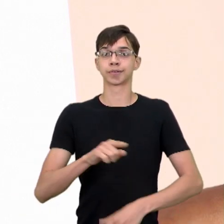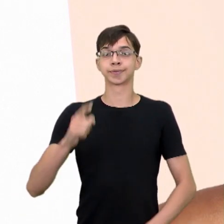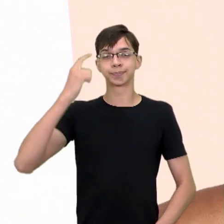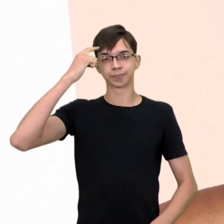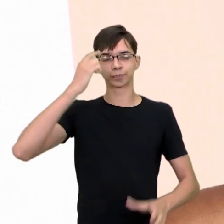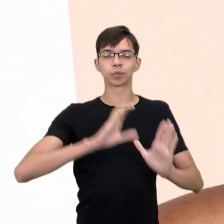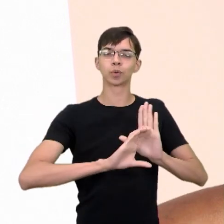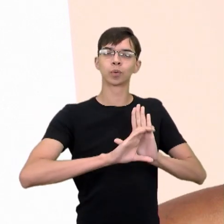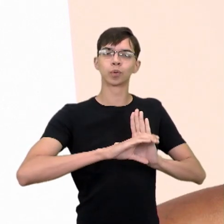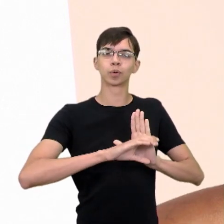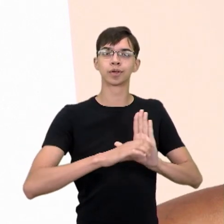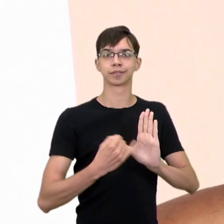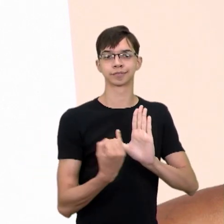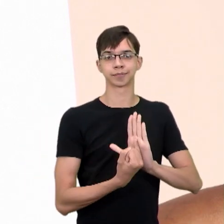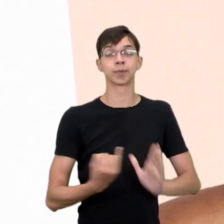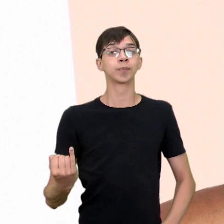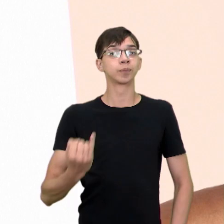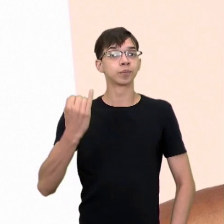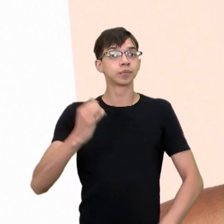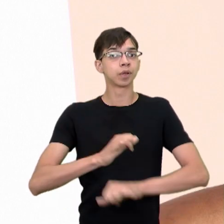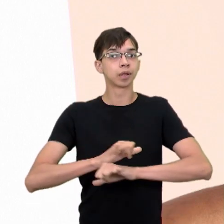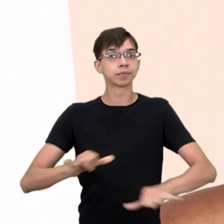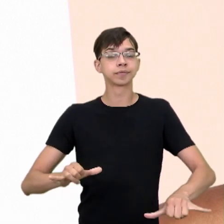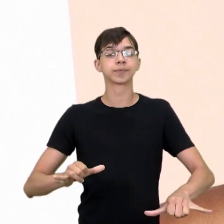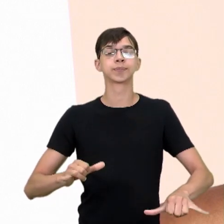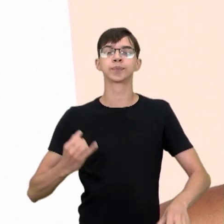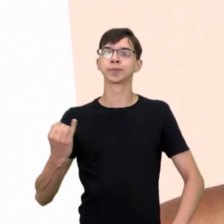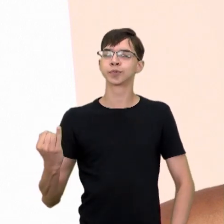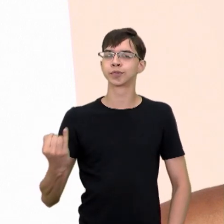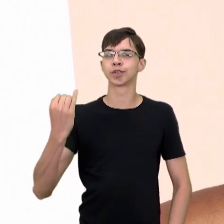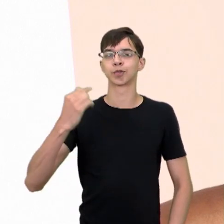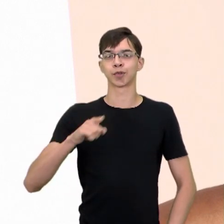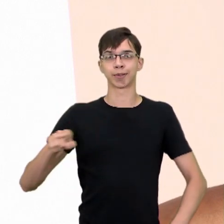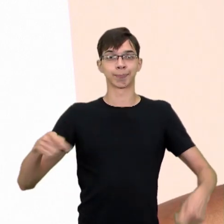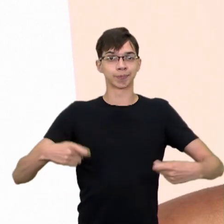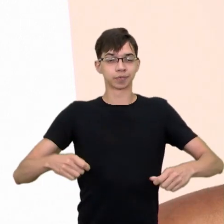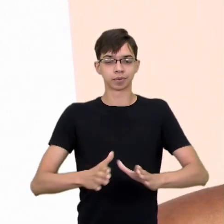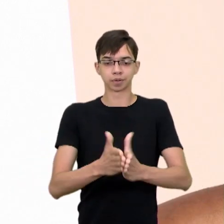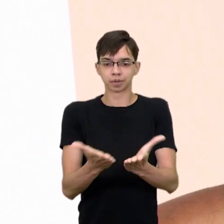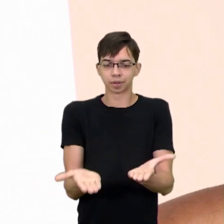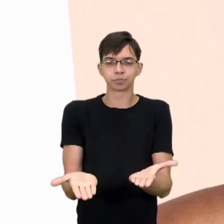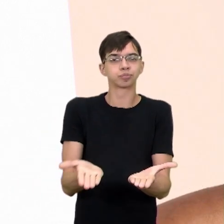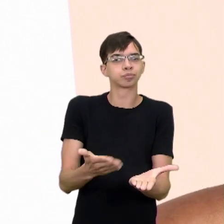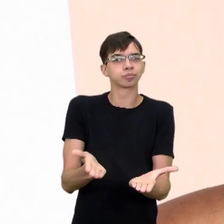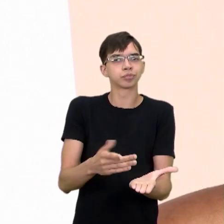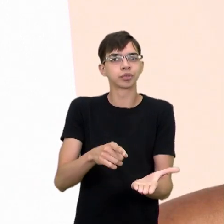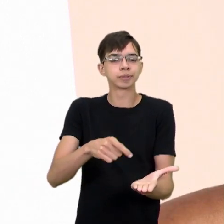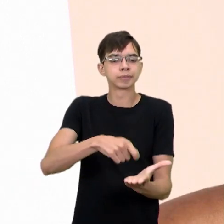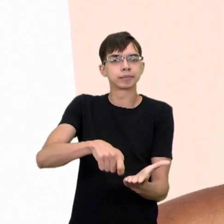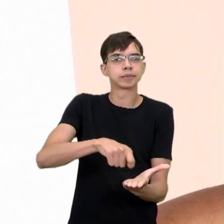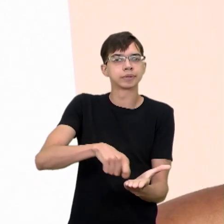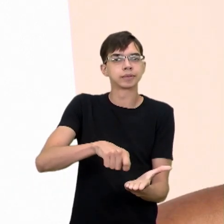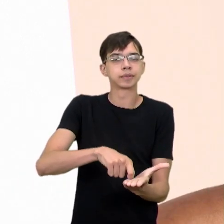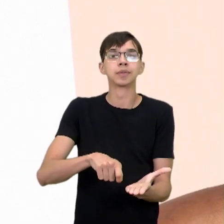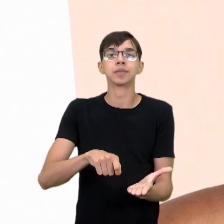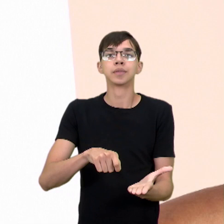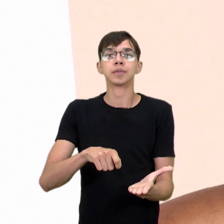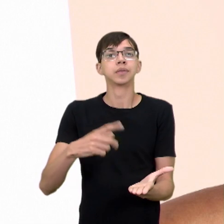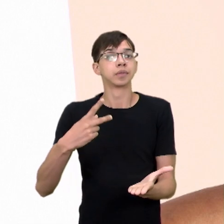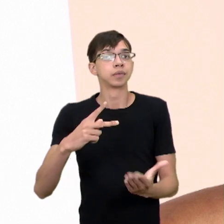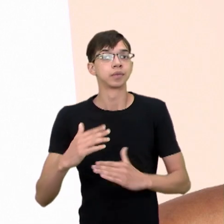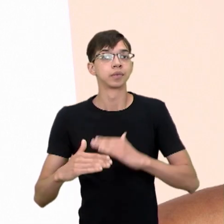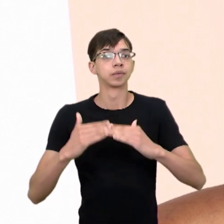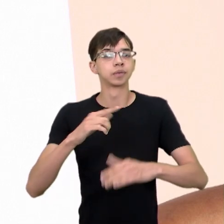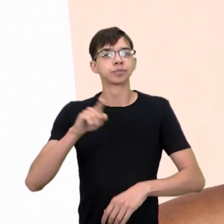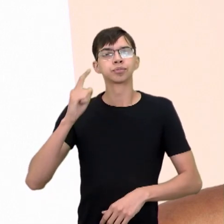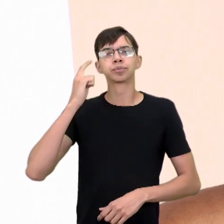né? Como eu falei, sempre bom ter um diário de bordo ali, um caderno para você ir acompanhando o seu desenvolvimento e pensar, né?